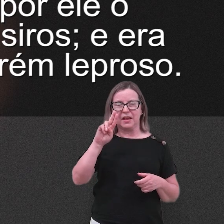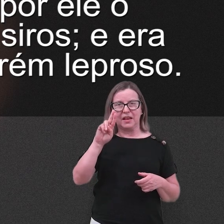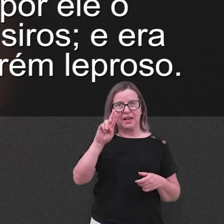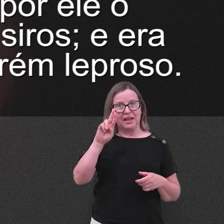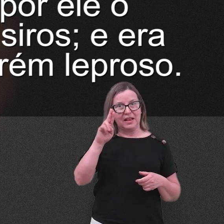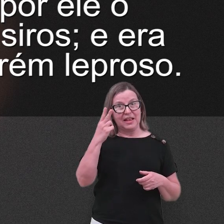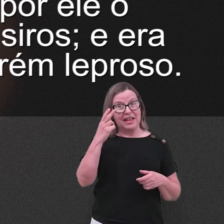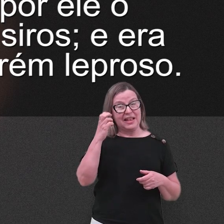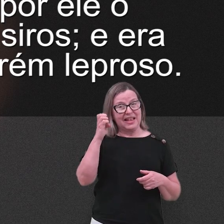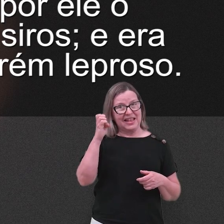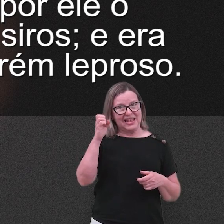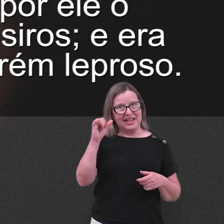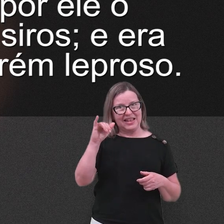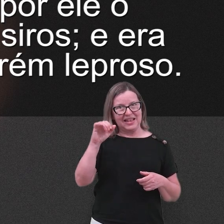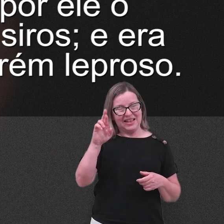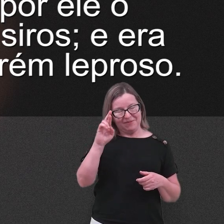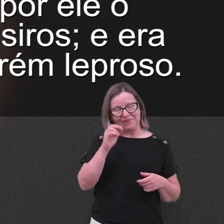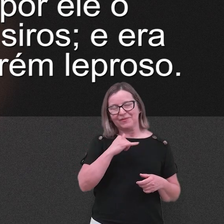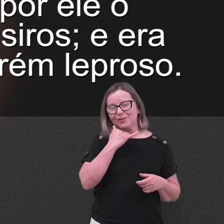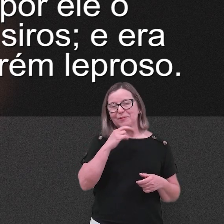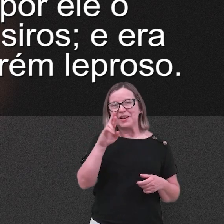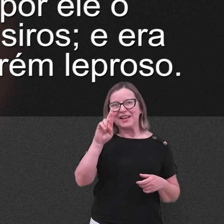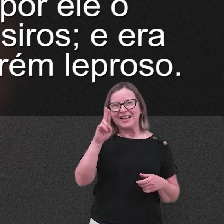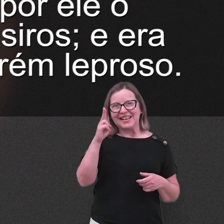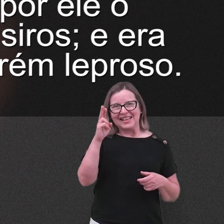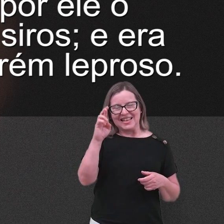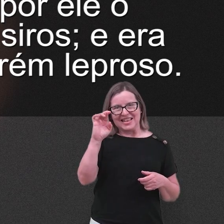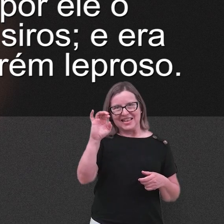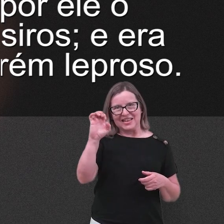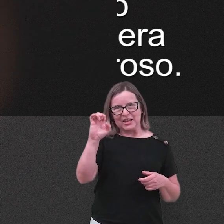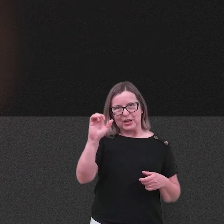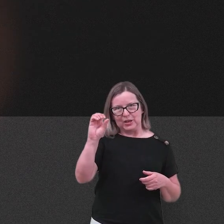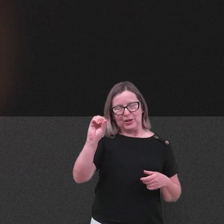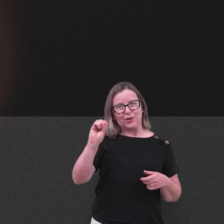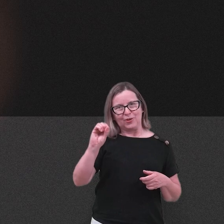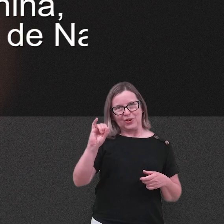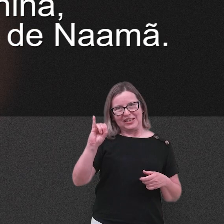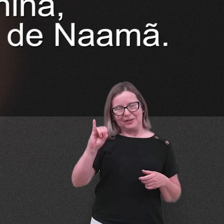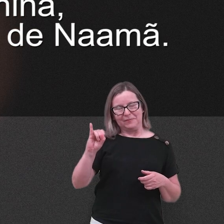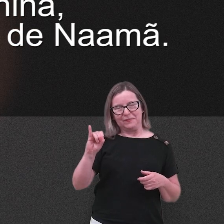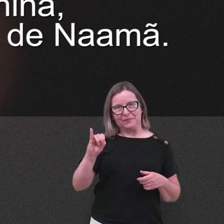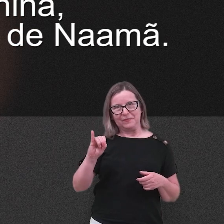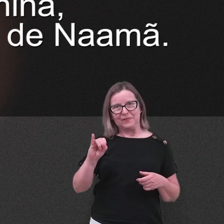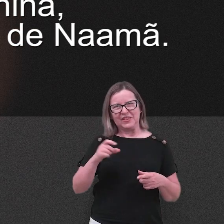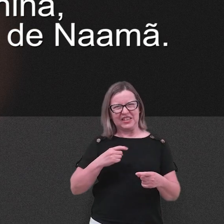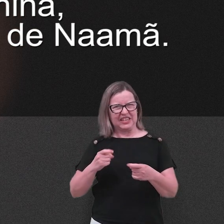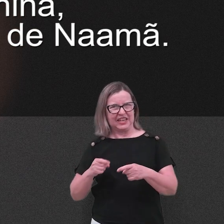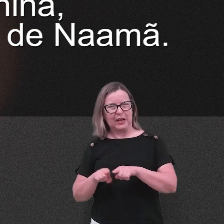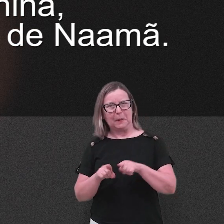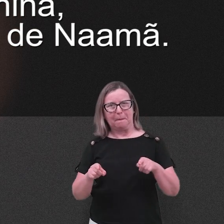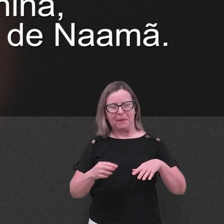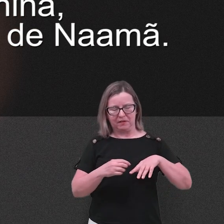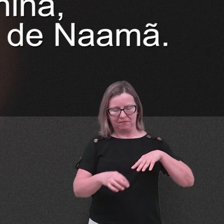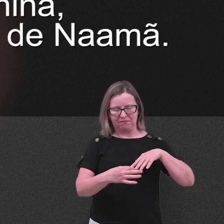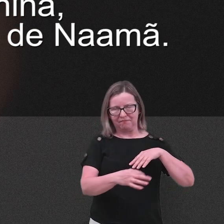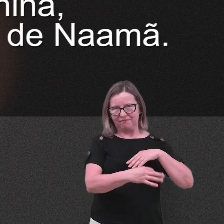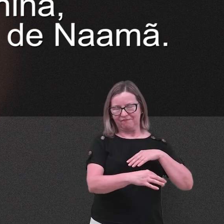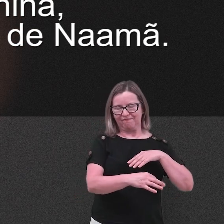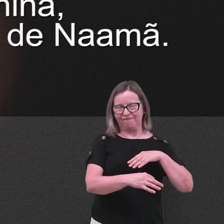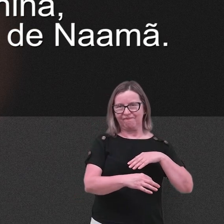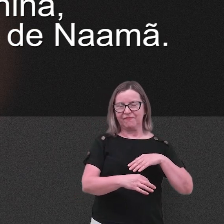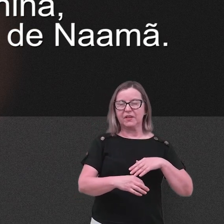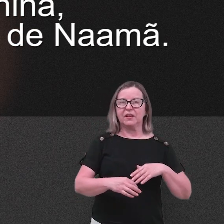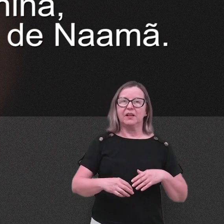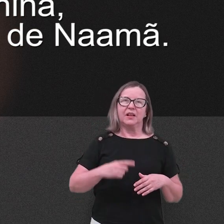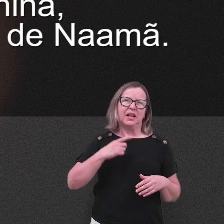vitória, mas a Bíblia diz assim, porém leproso. Saíram tropas da Síria e da terra de